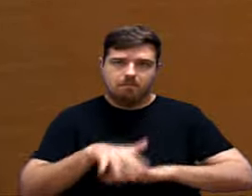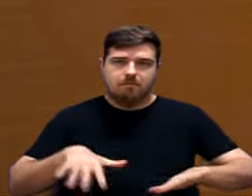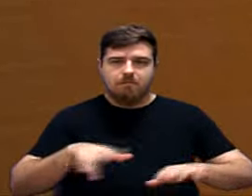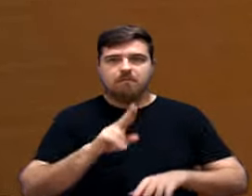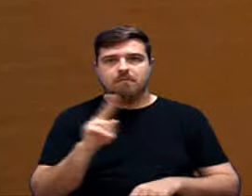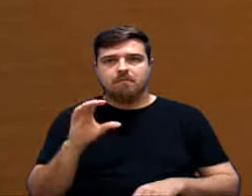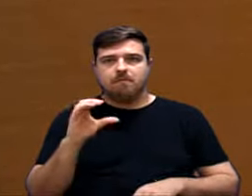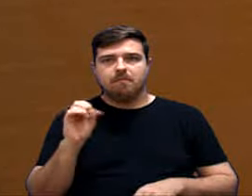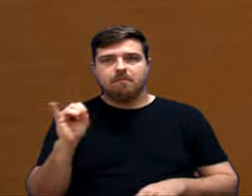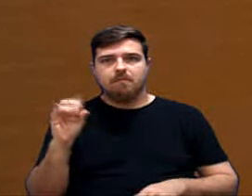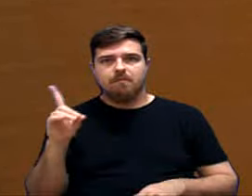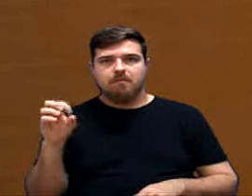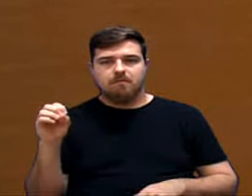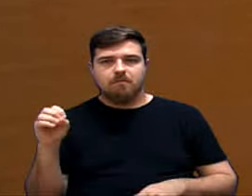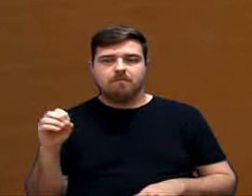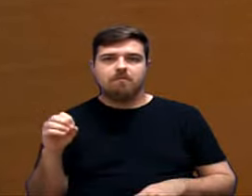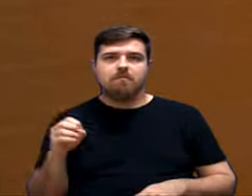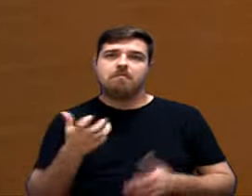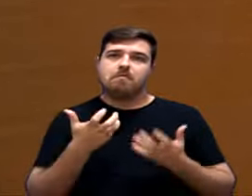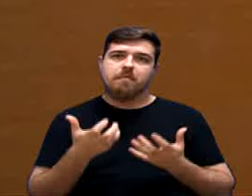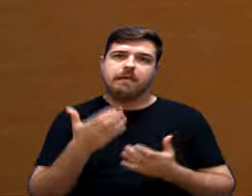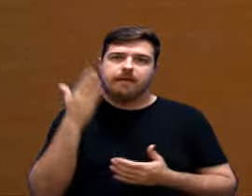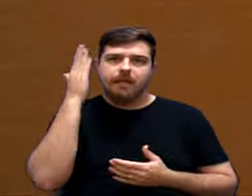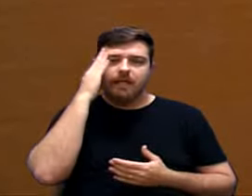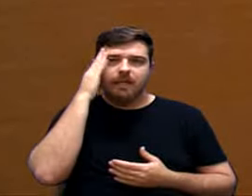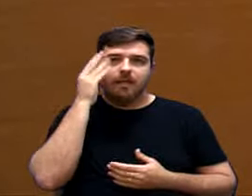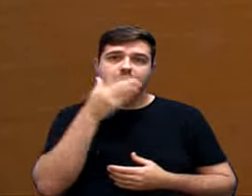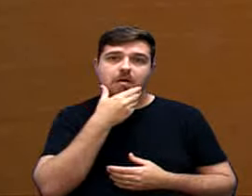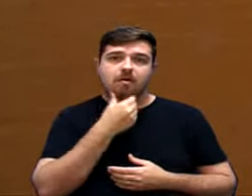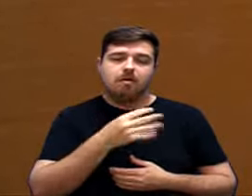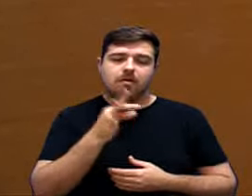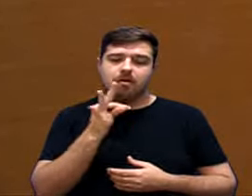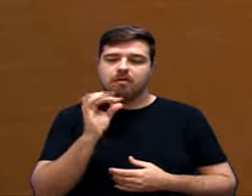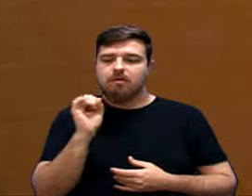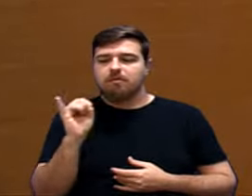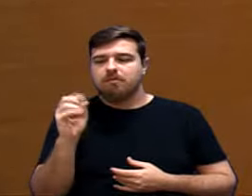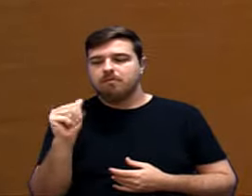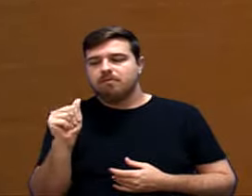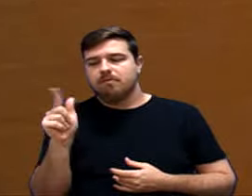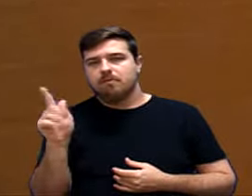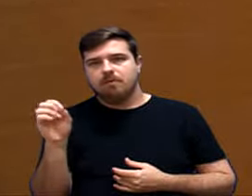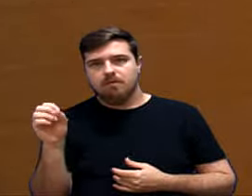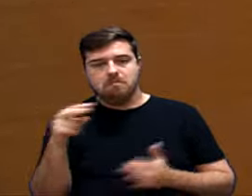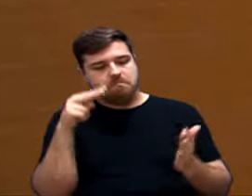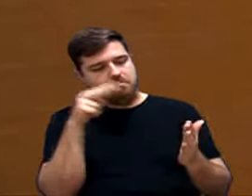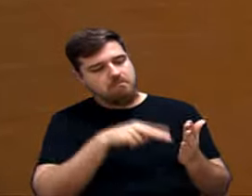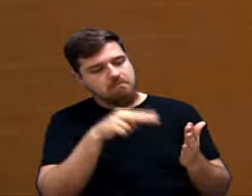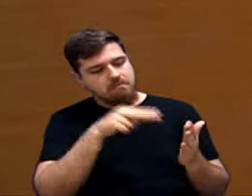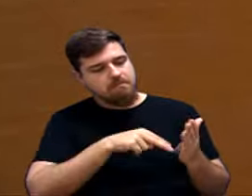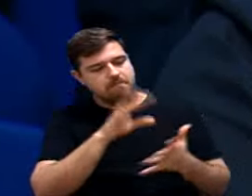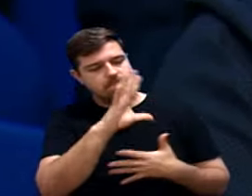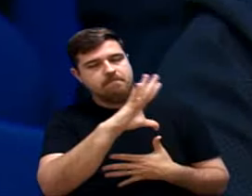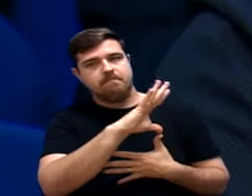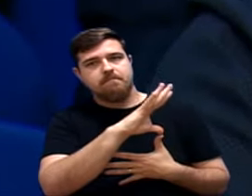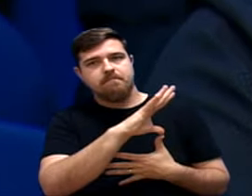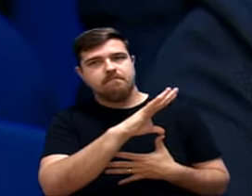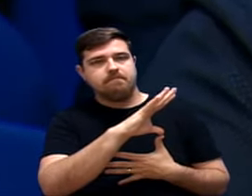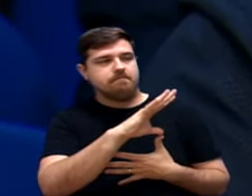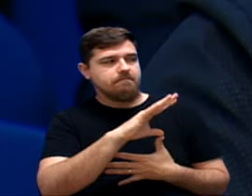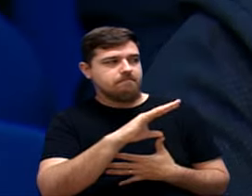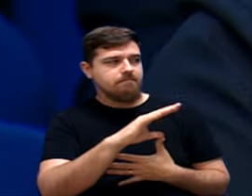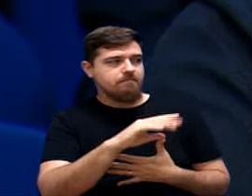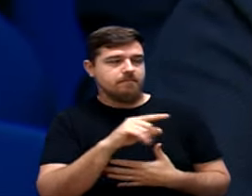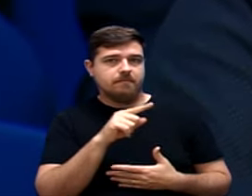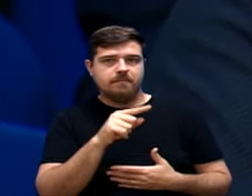Cido eh eu queria saber com o thago porque na hora que ele tava fazendo a leitura do mapa aí do